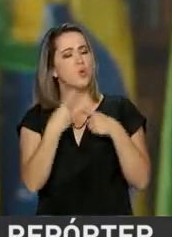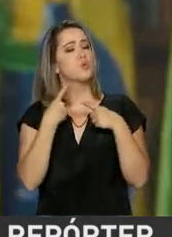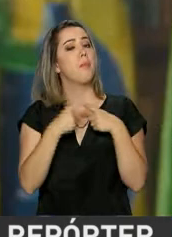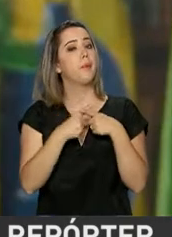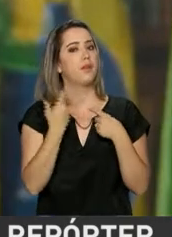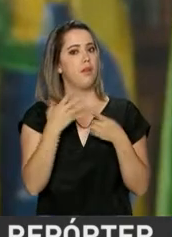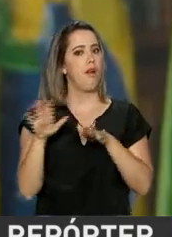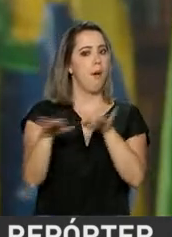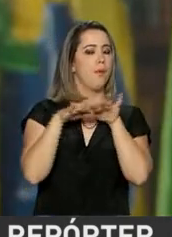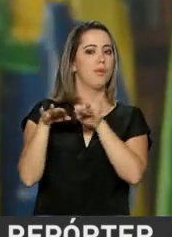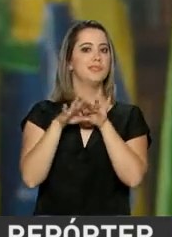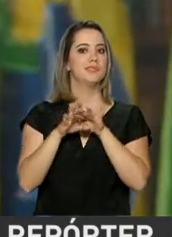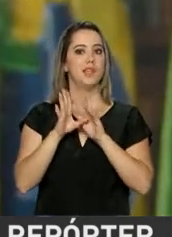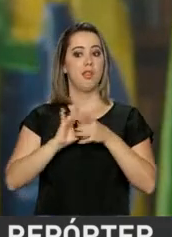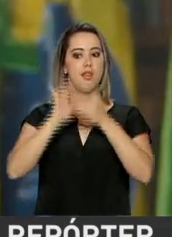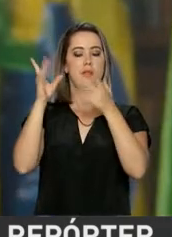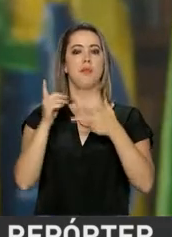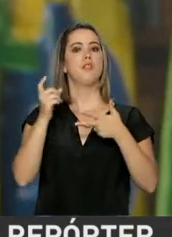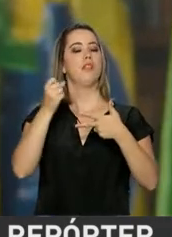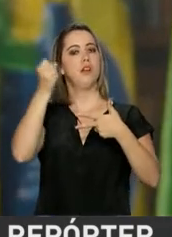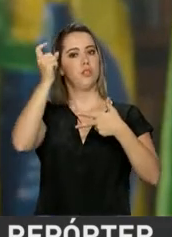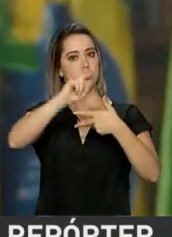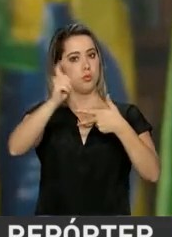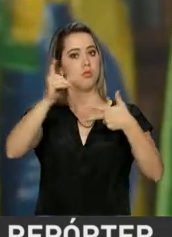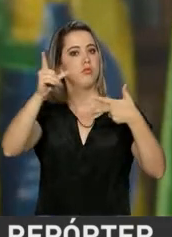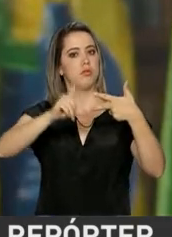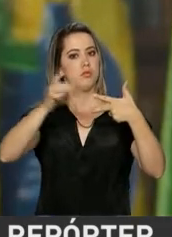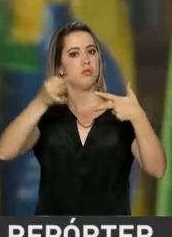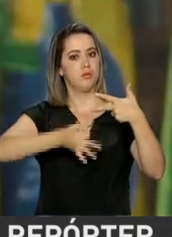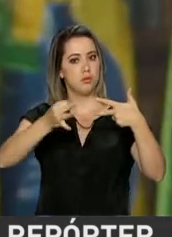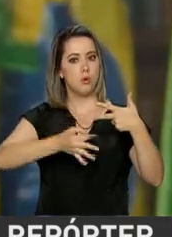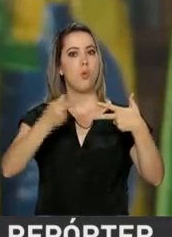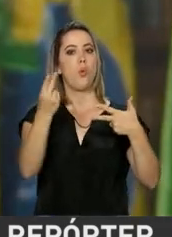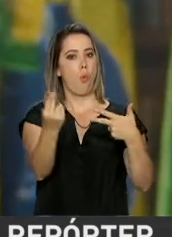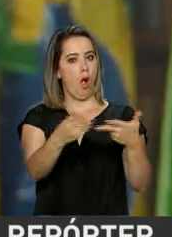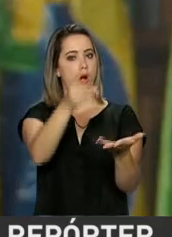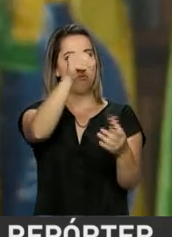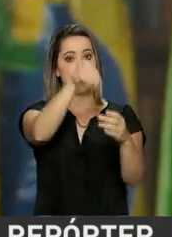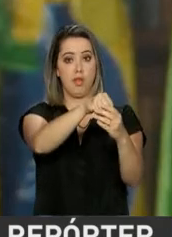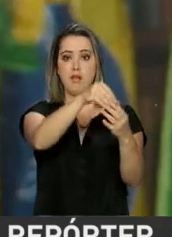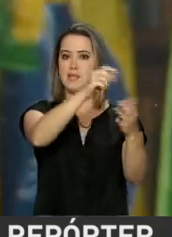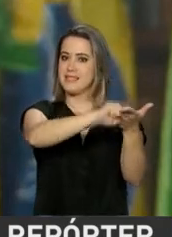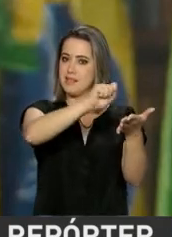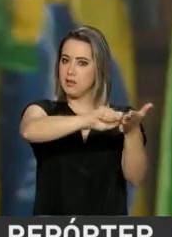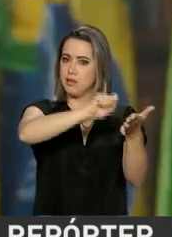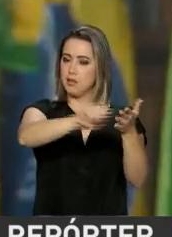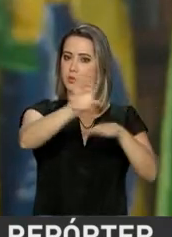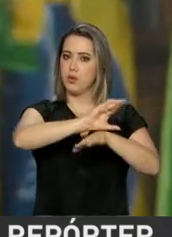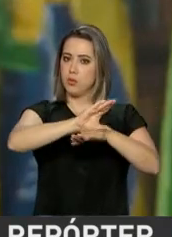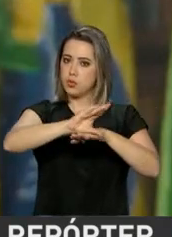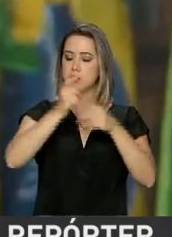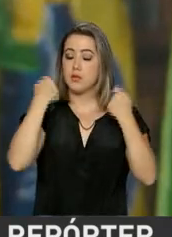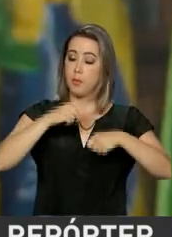na harmonia e na independência dos poderes tal como foi escrito na constituição de 88 é preciso mantê las